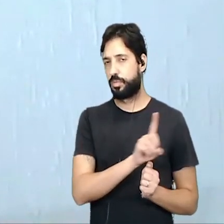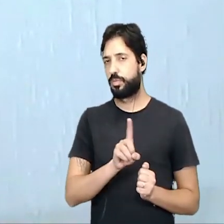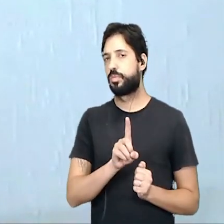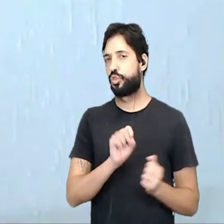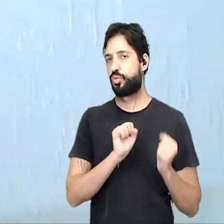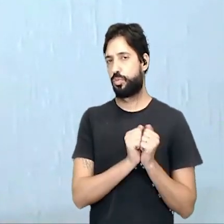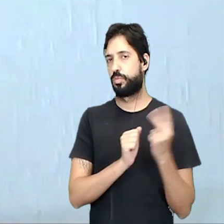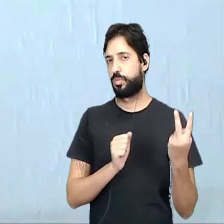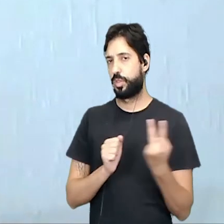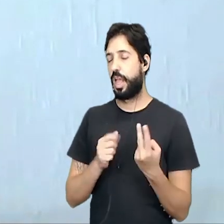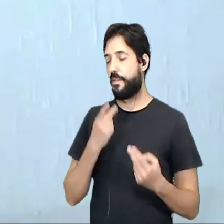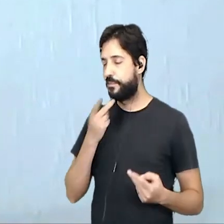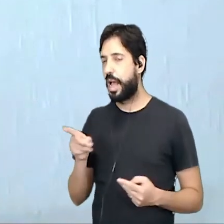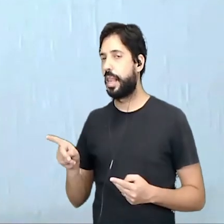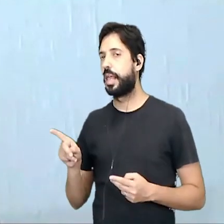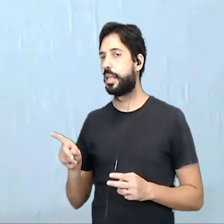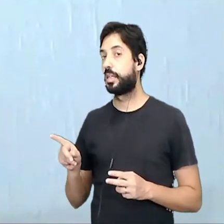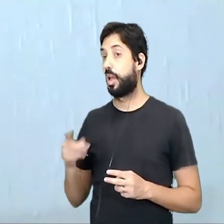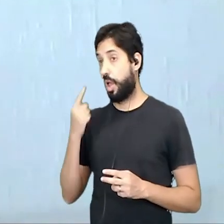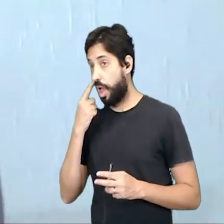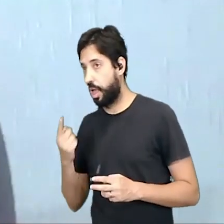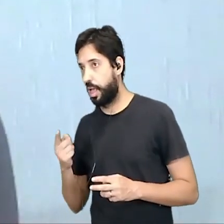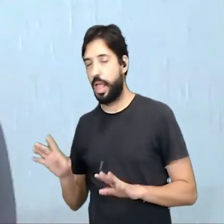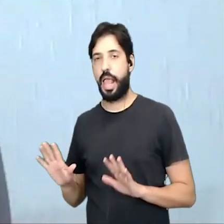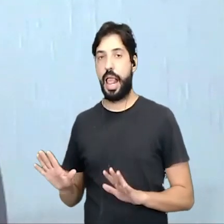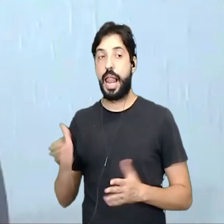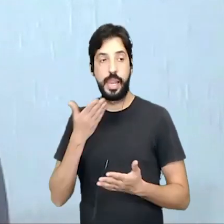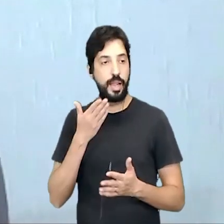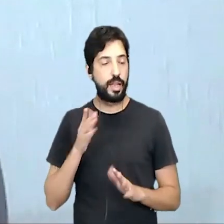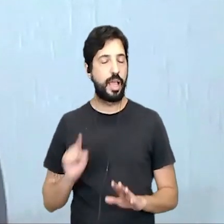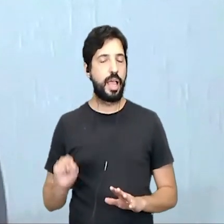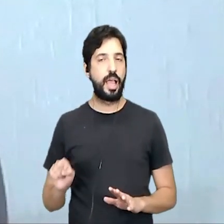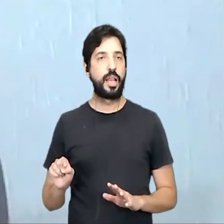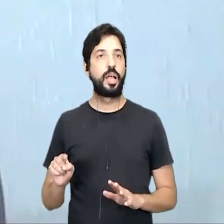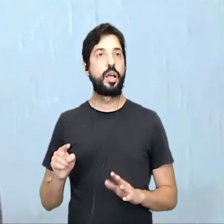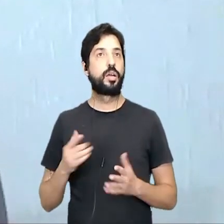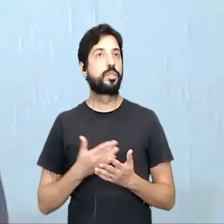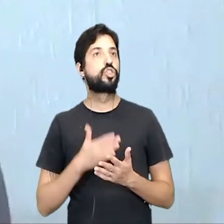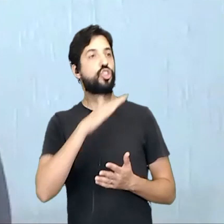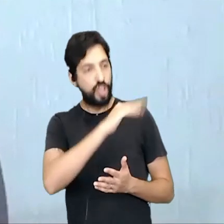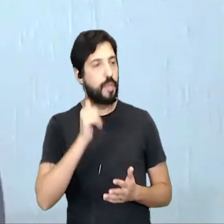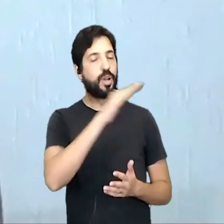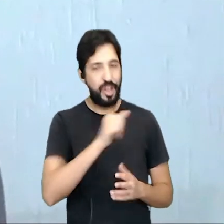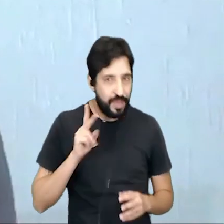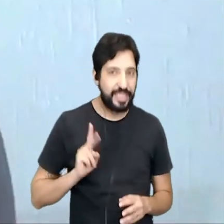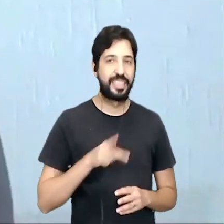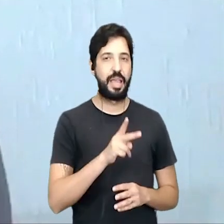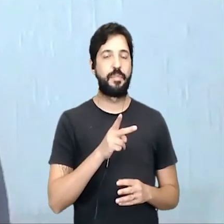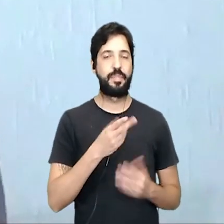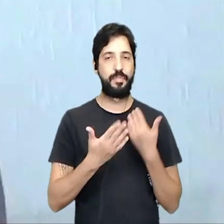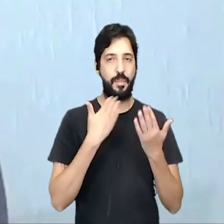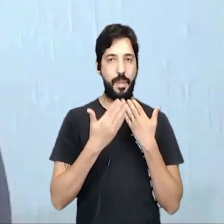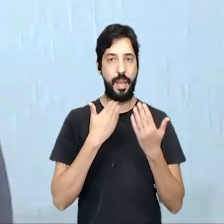discretamente, falei com a André que tal. E ela não perdeu mais a oportunidade de ficar